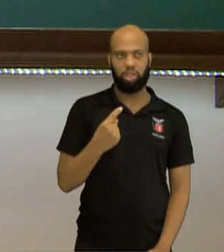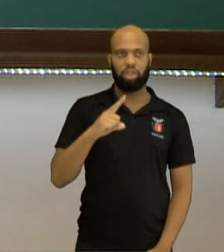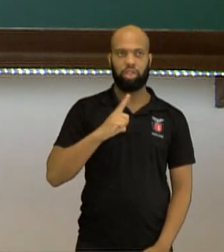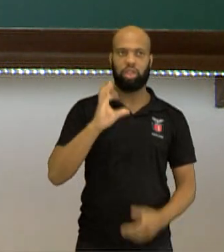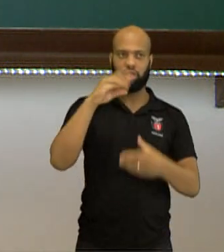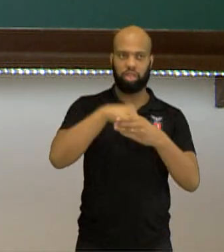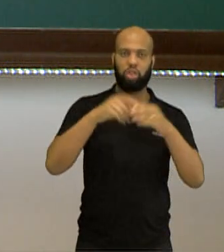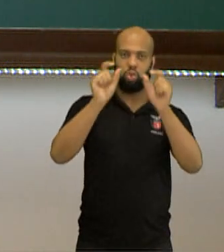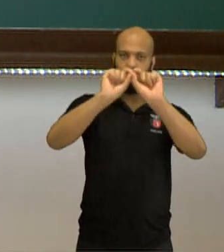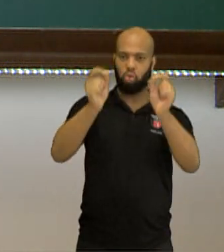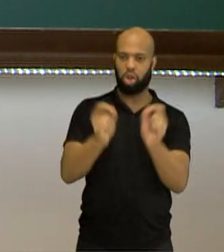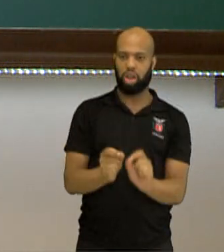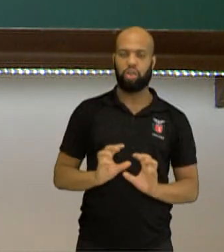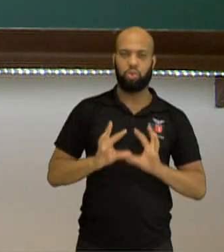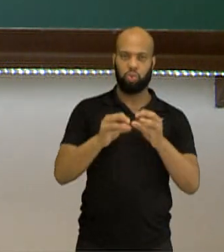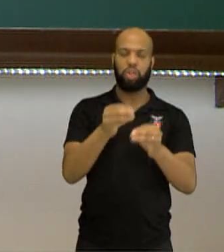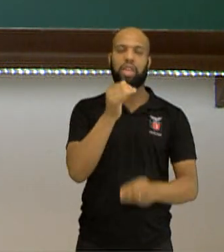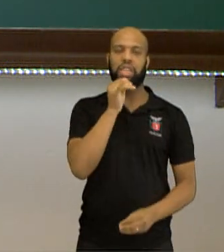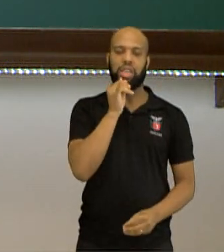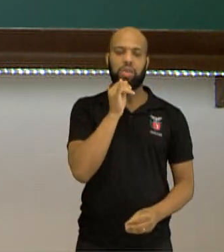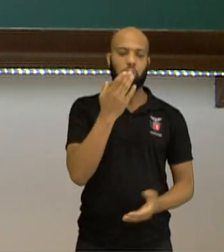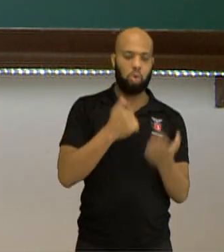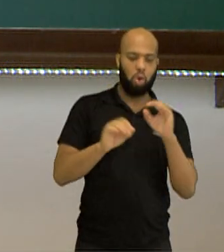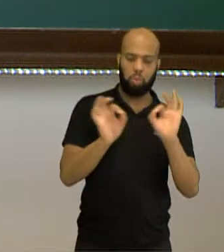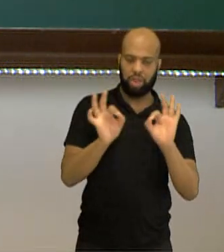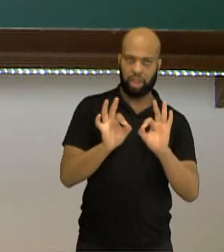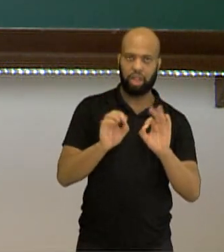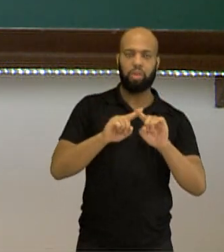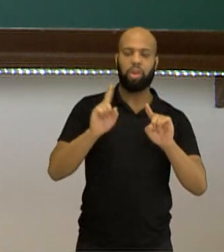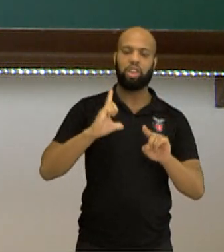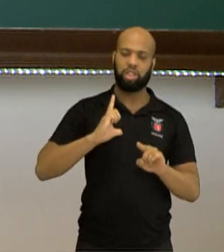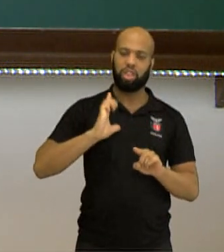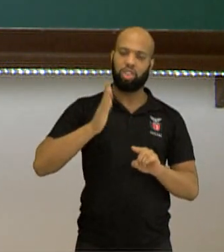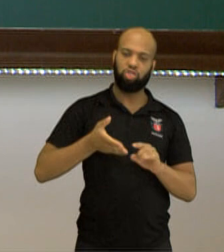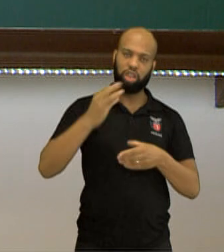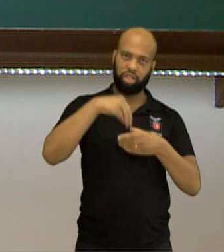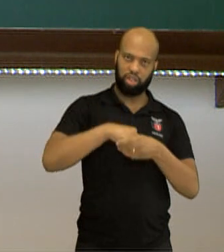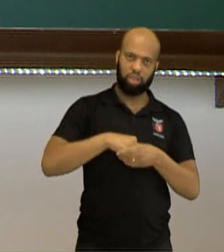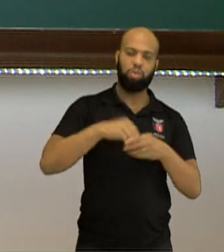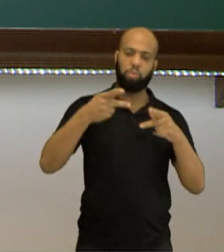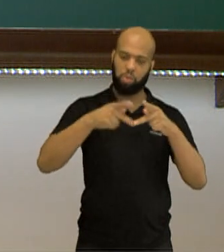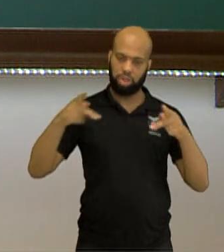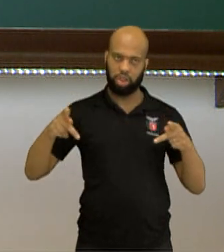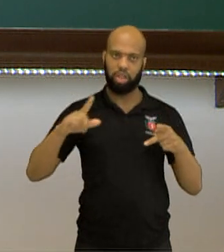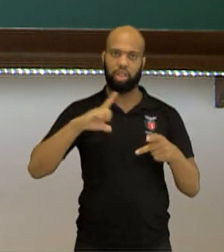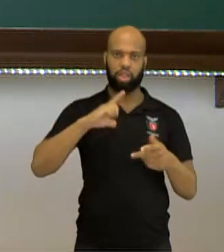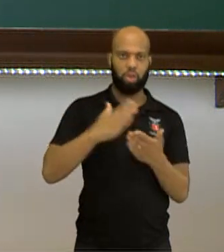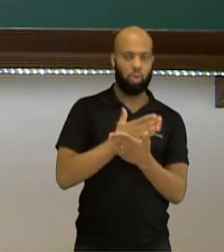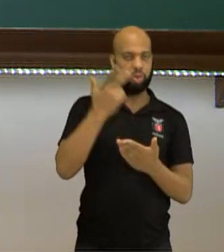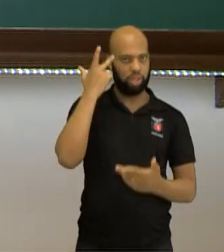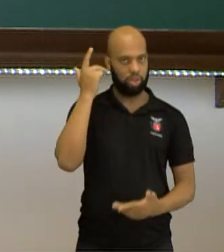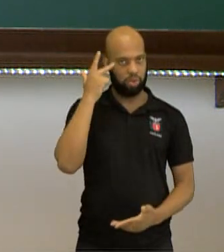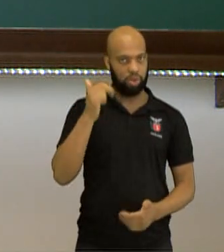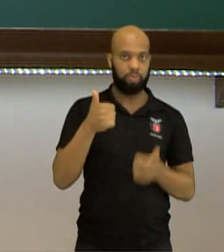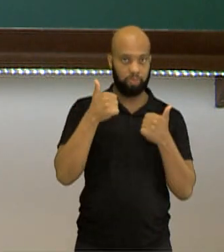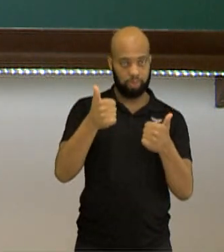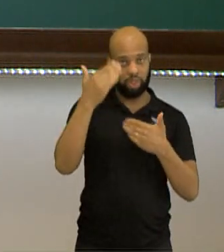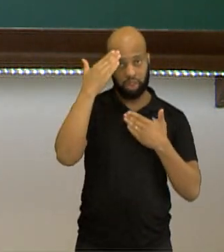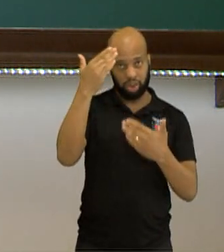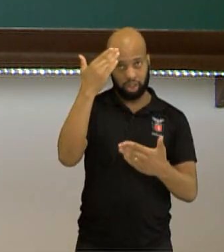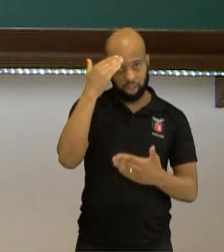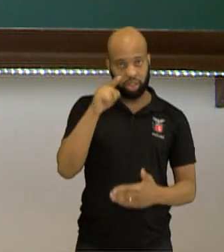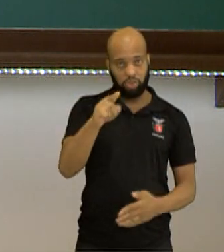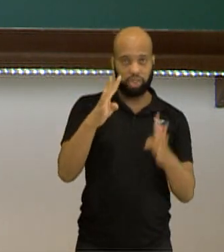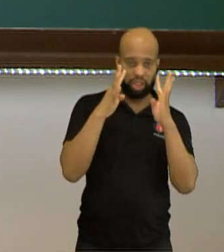existe assim, mesmo que a gente não venha ingerir, a gente já tem esse alimento dentro do nosso organismo. Muito bem, gente. Agradeço